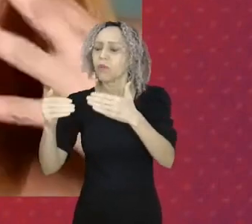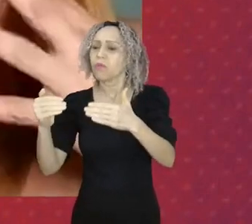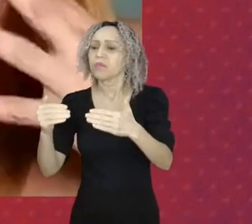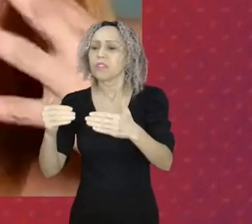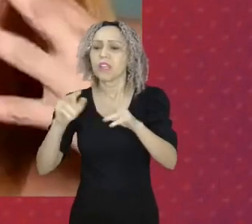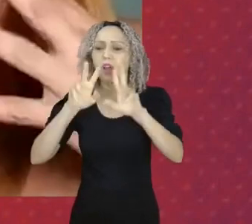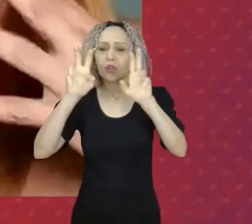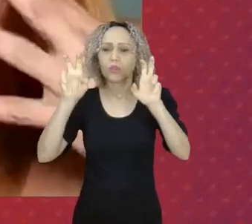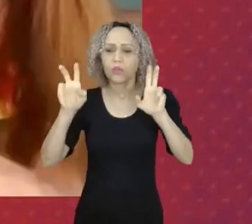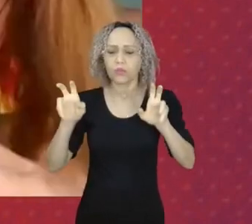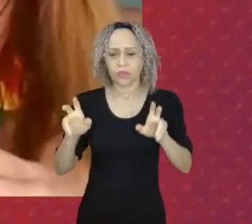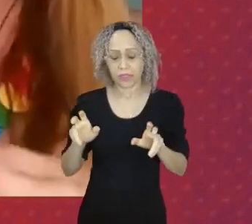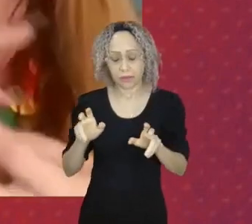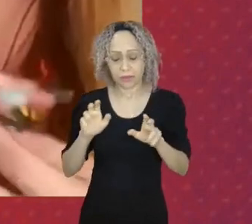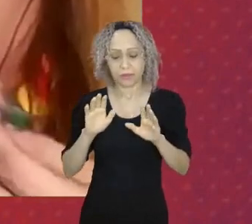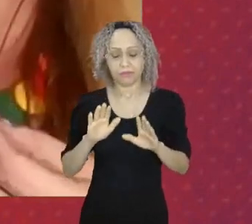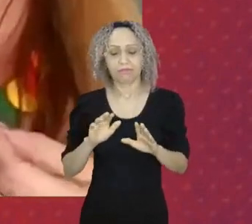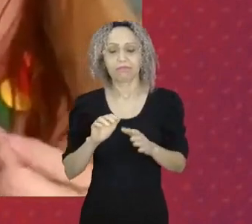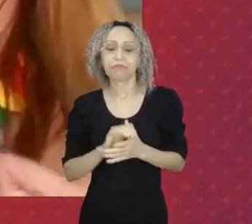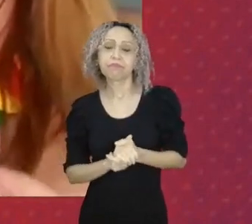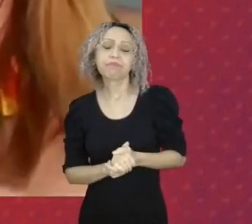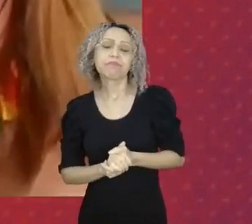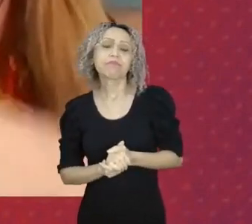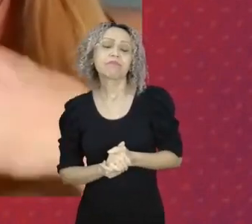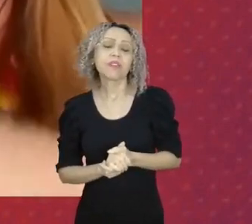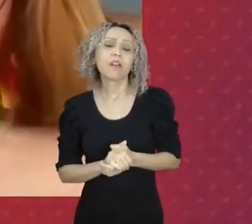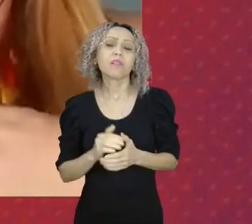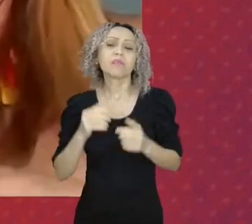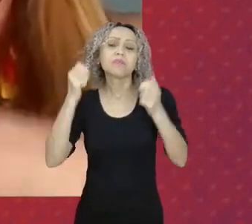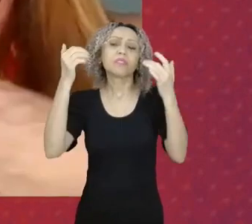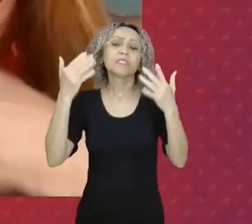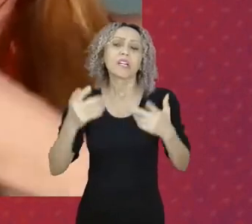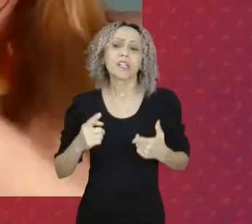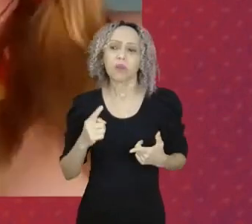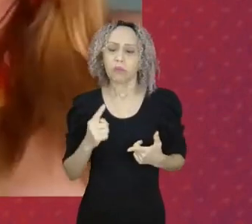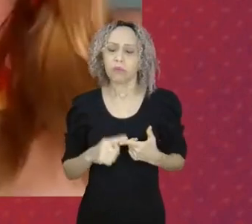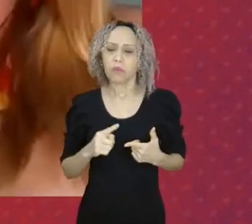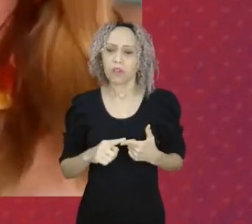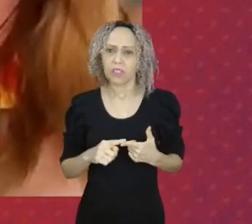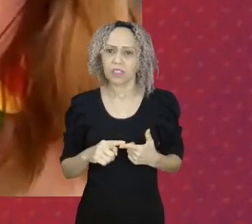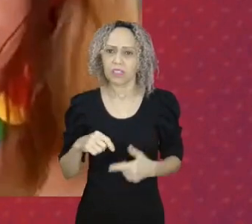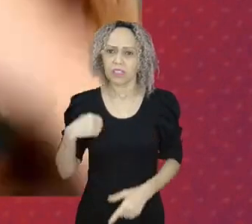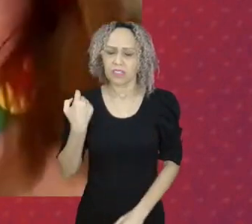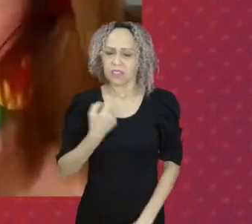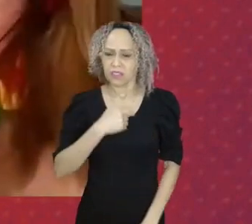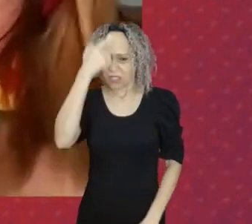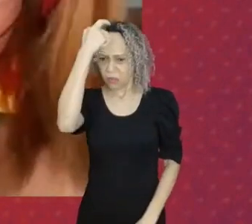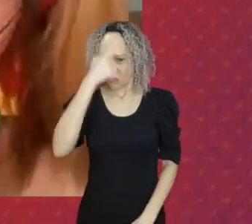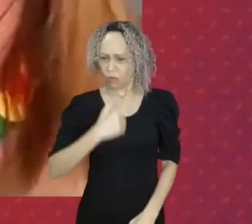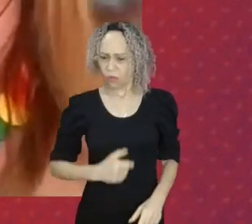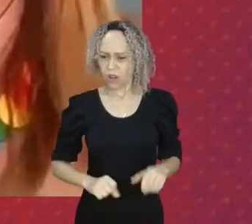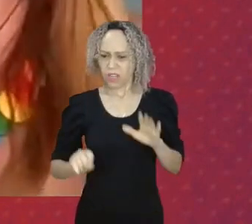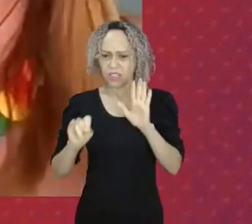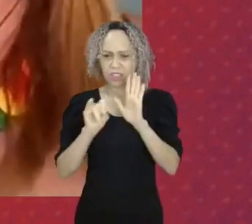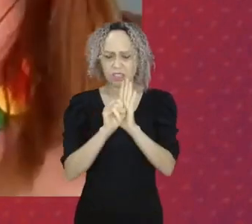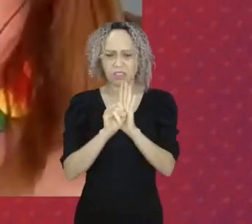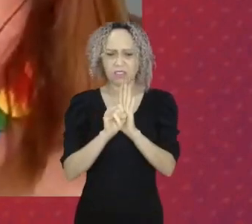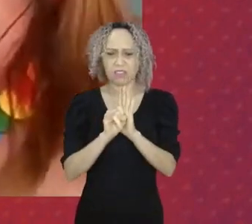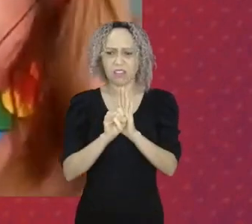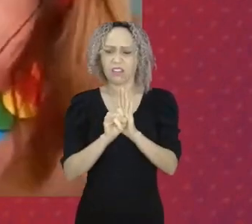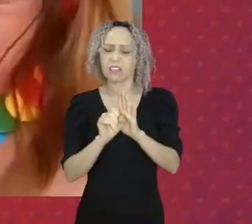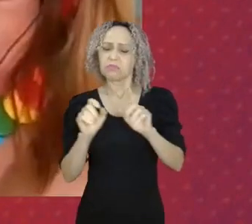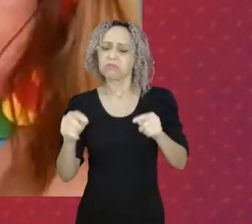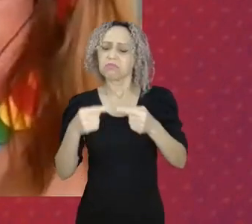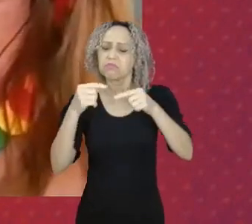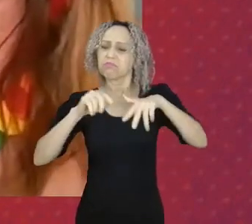identidade de gênero, explicando por que a gente fala que tem uma identidade de gênero, né? Qual é a